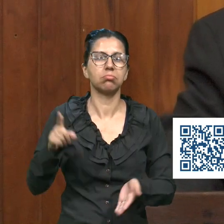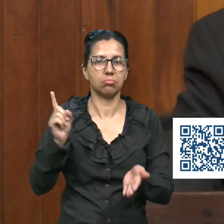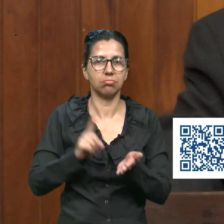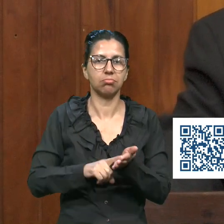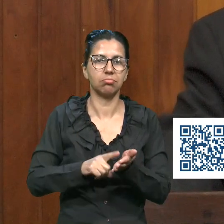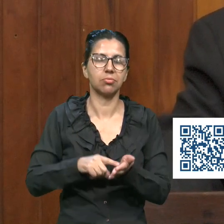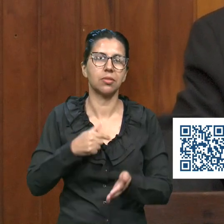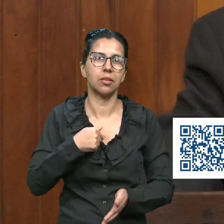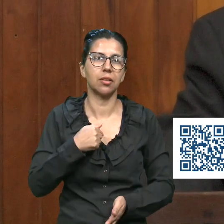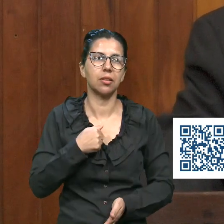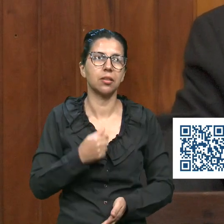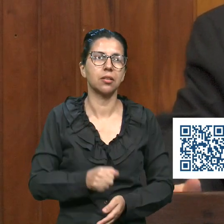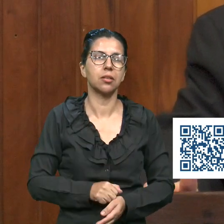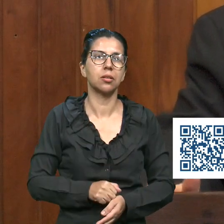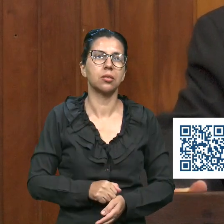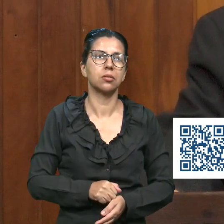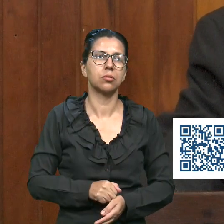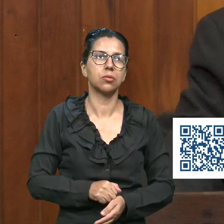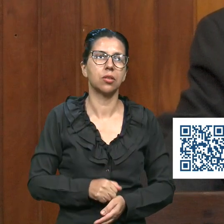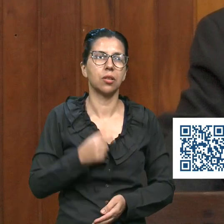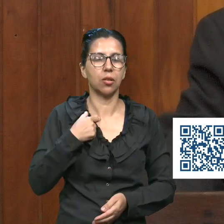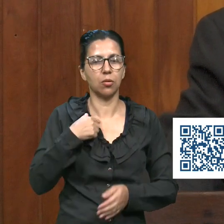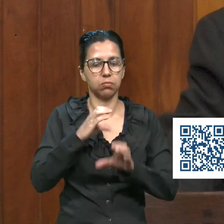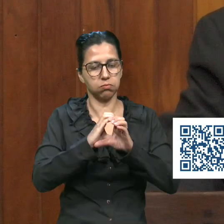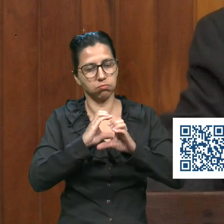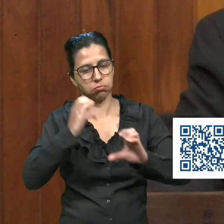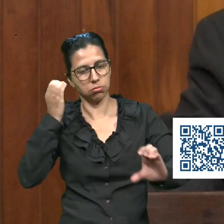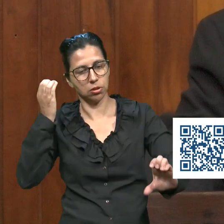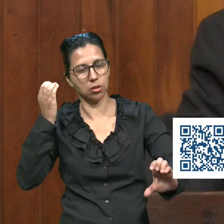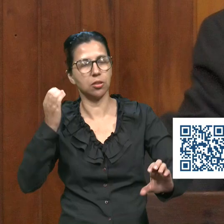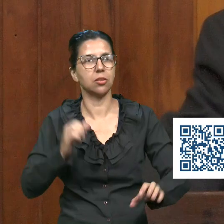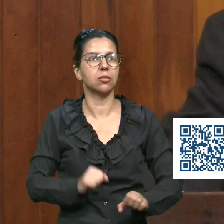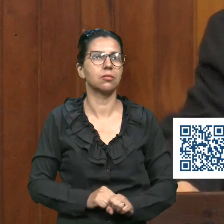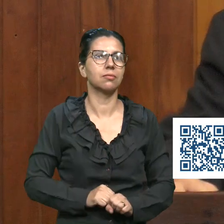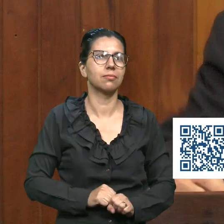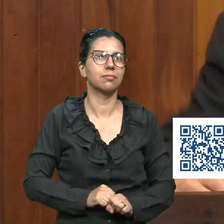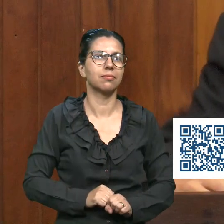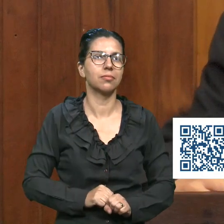defeito de formação, que é de ser engenheiro. E a gente